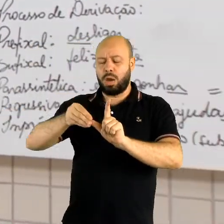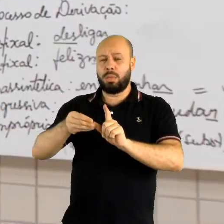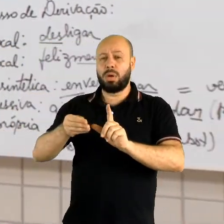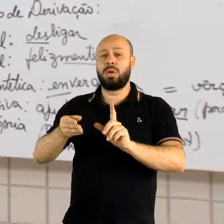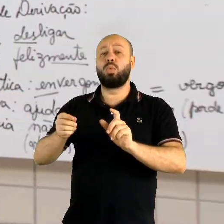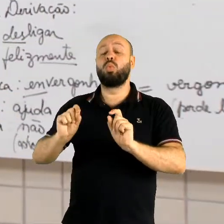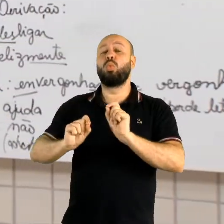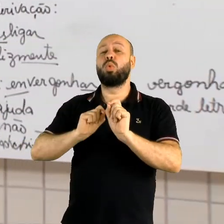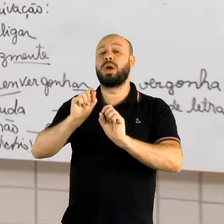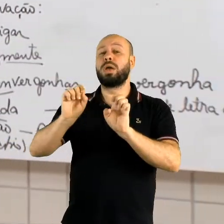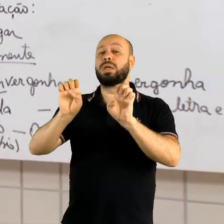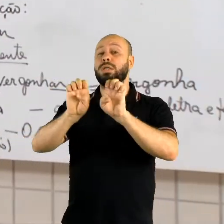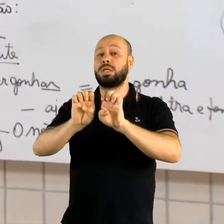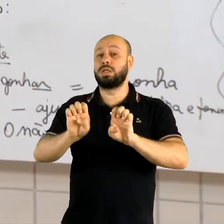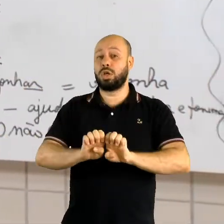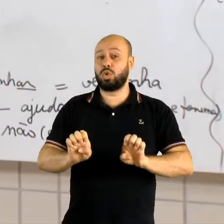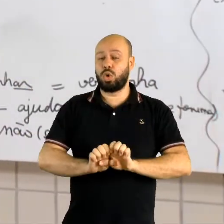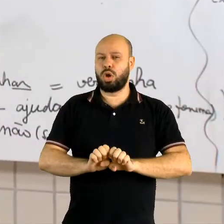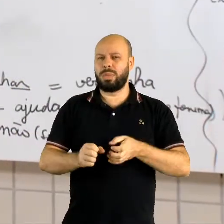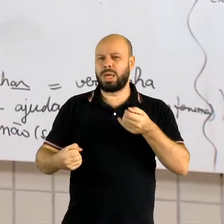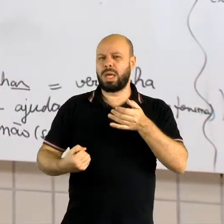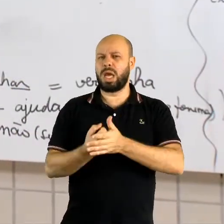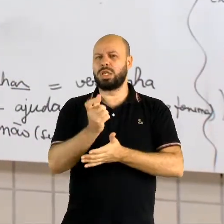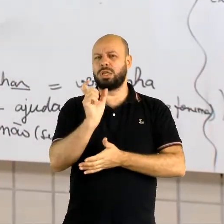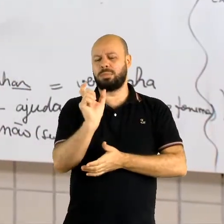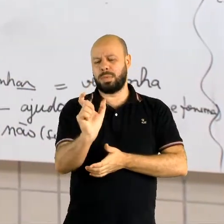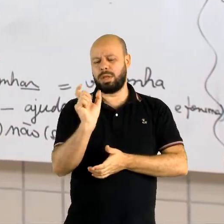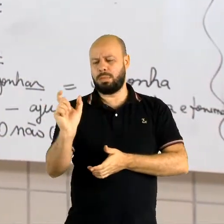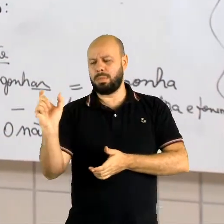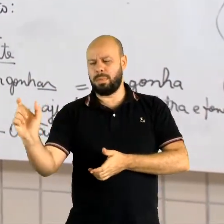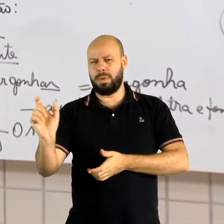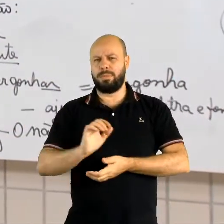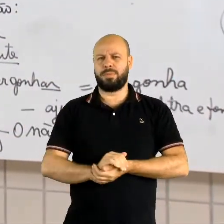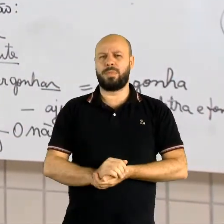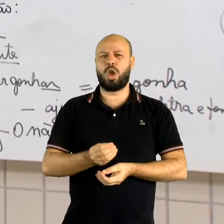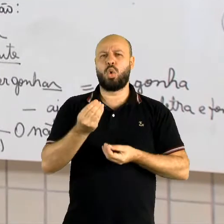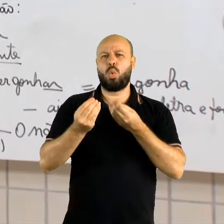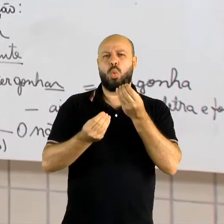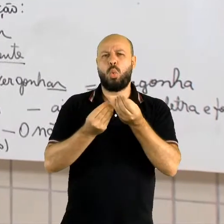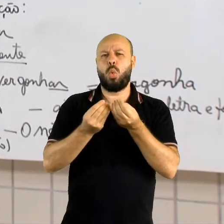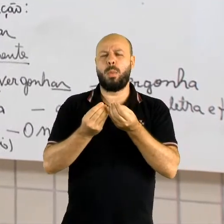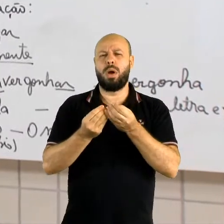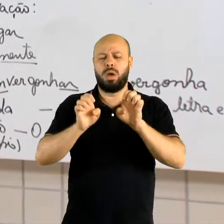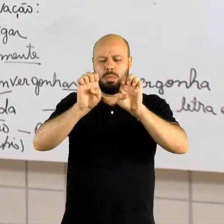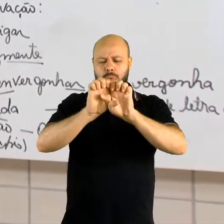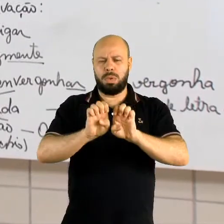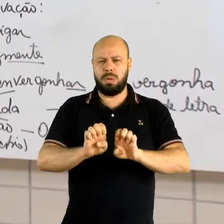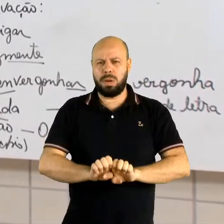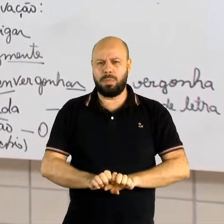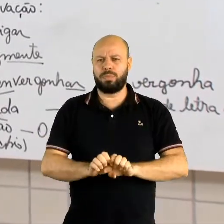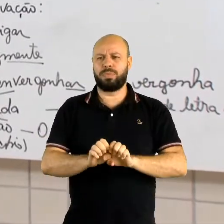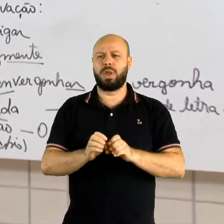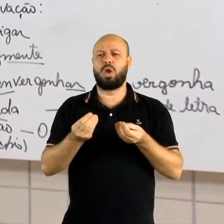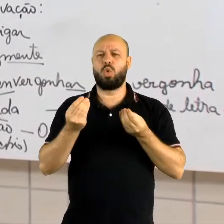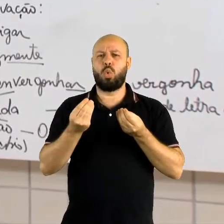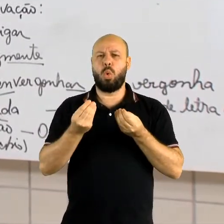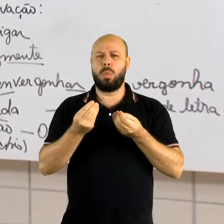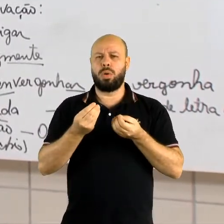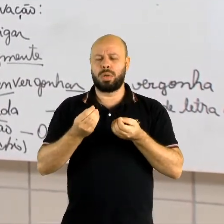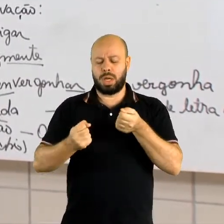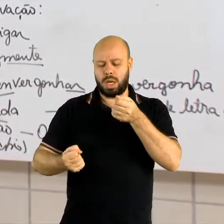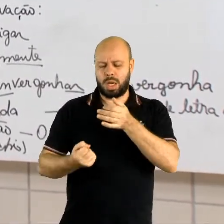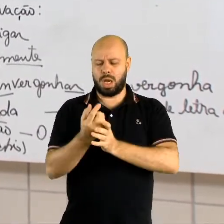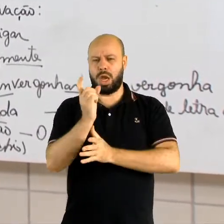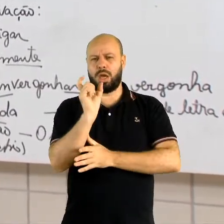a estrutura e formação das palavras. Como ela é estruturada, como ela é formada. Vamos